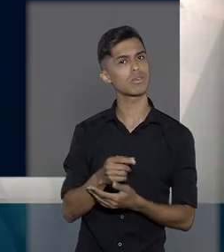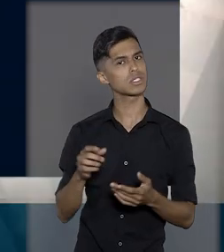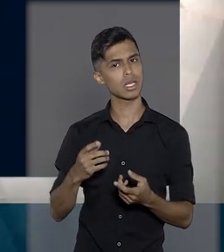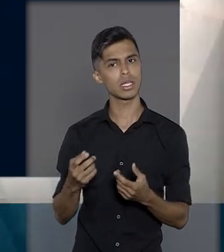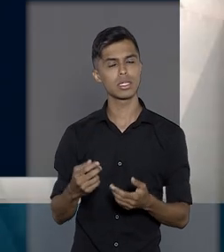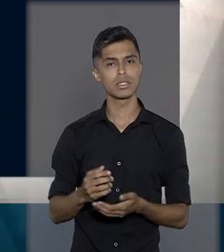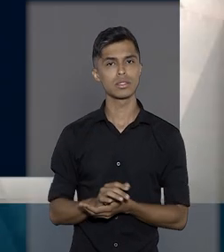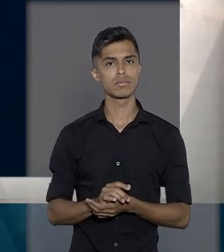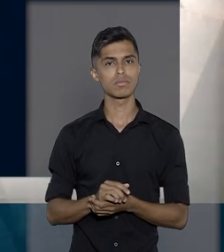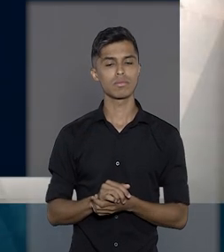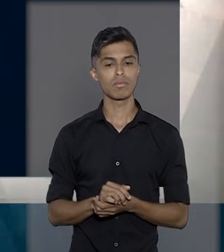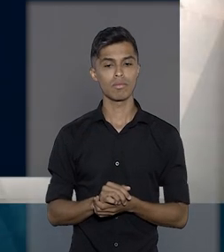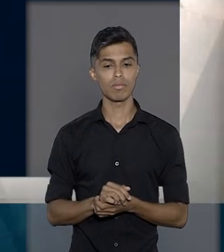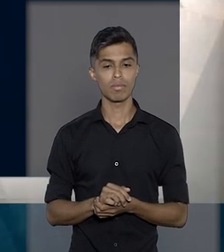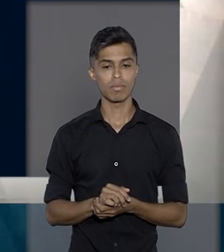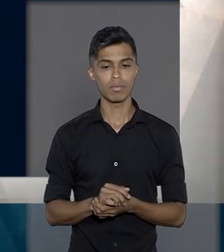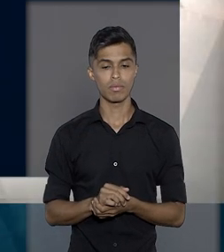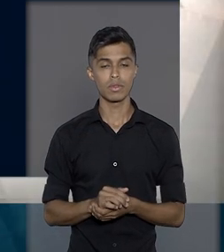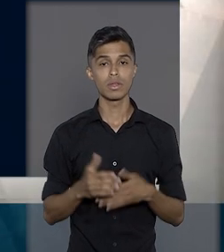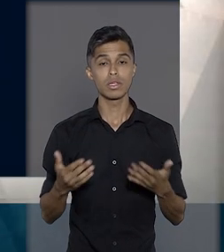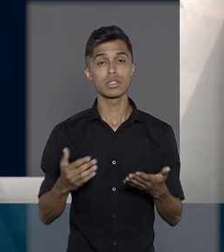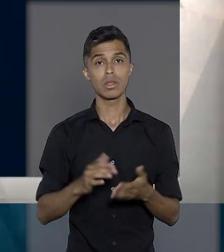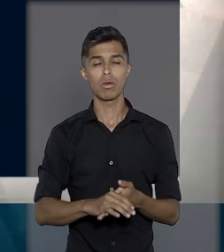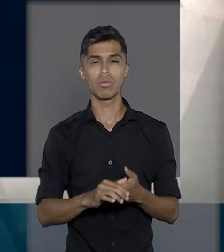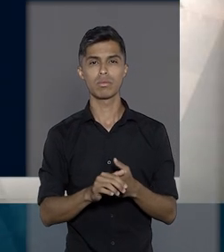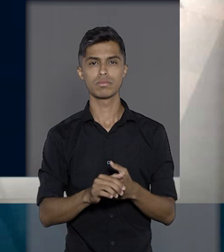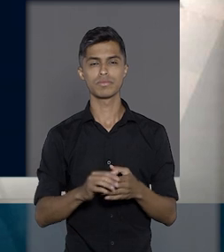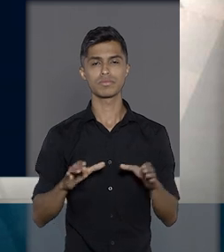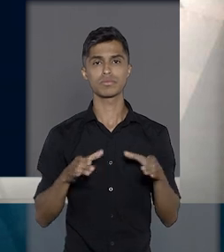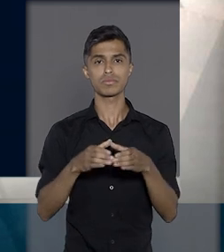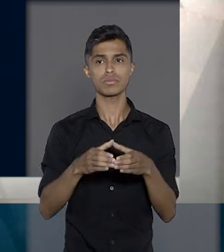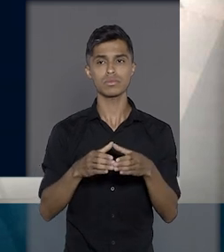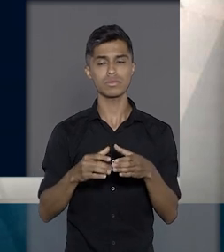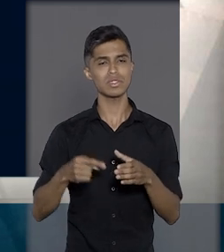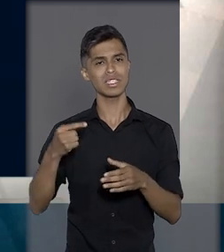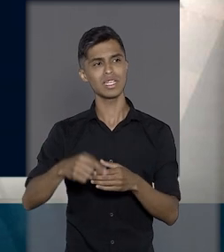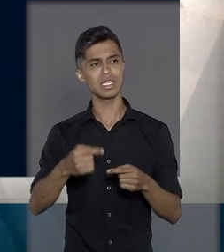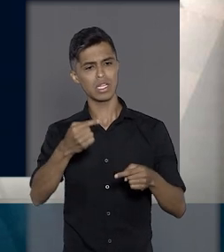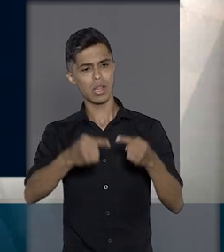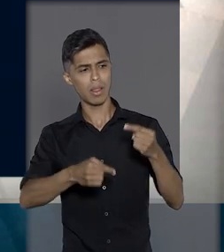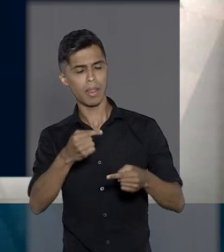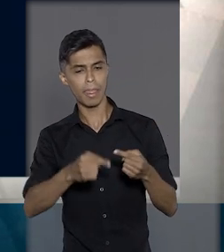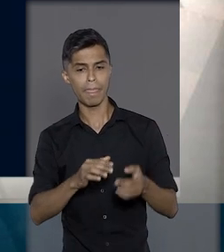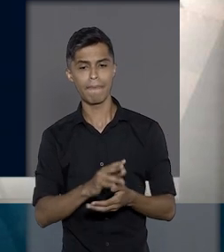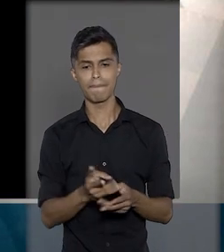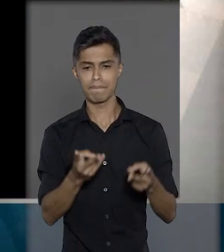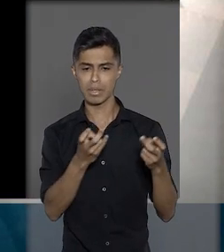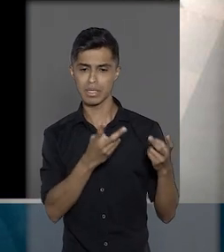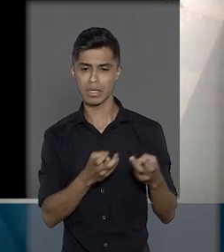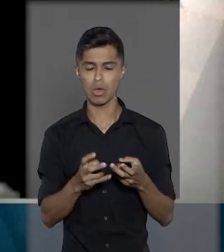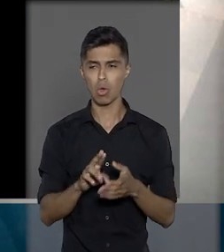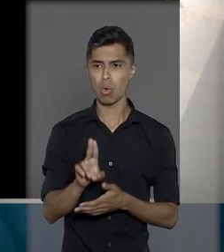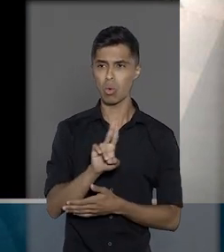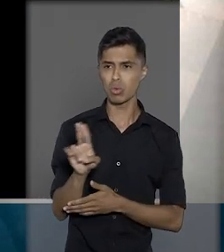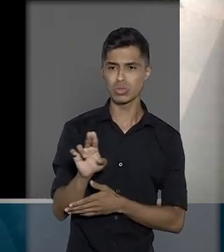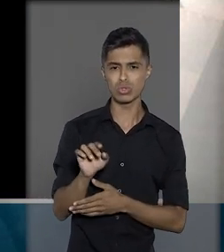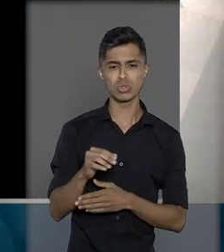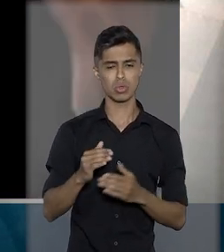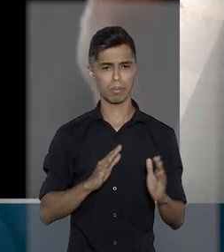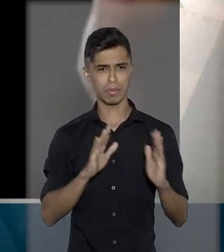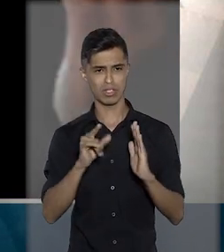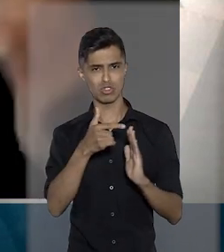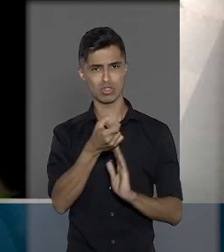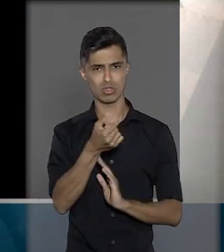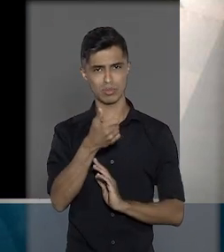ao recorrerem ao STJ os músicos apontaram que a corte Estadual deixou de examinar a tese de que o uso do nome